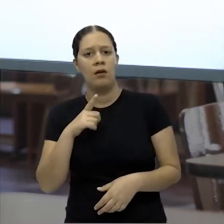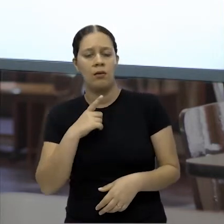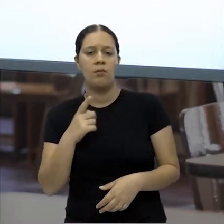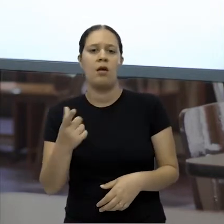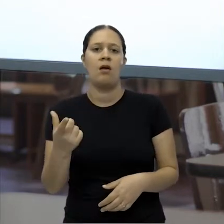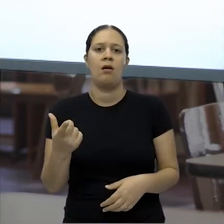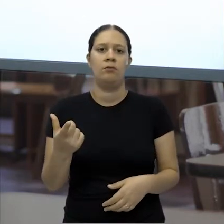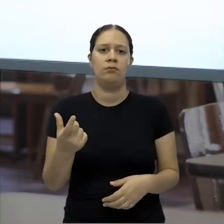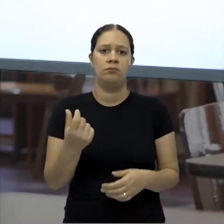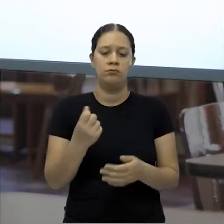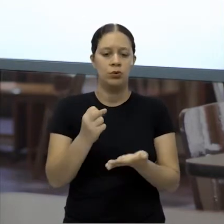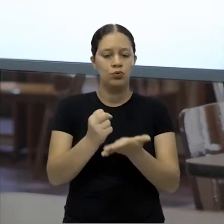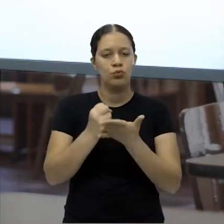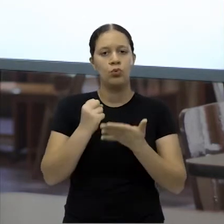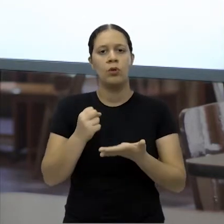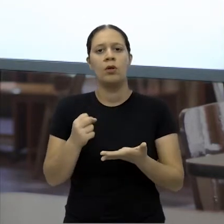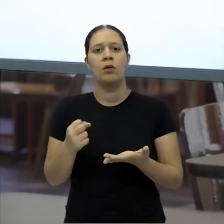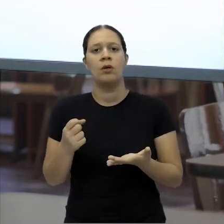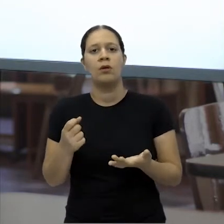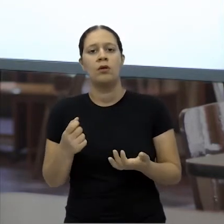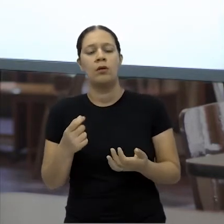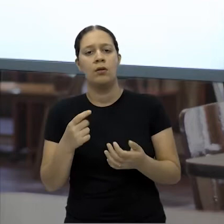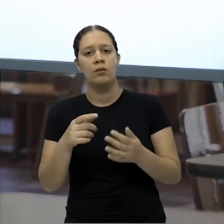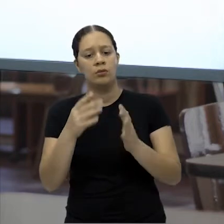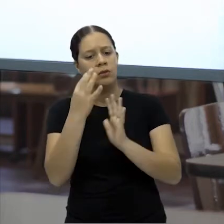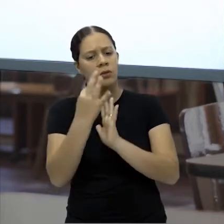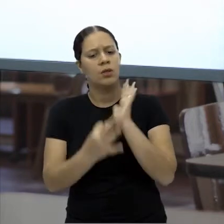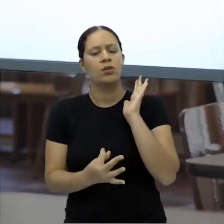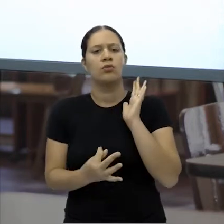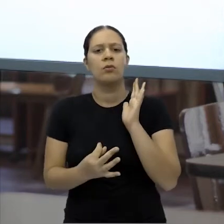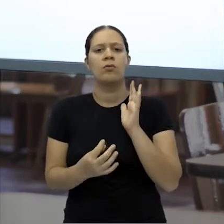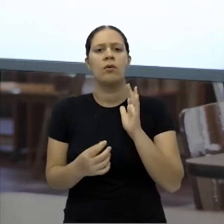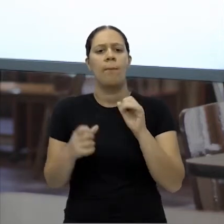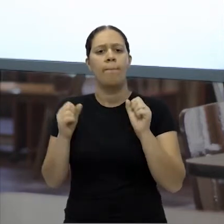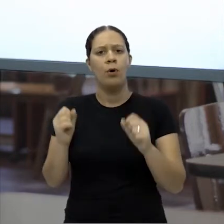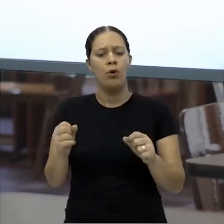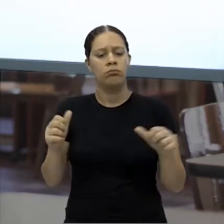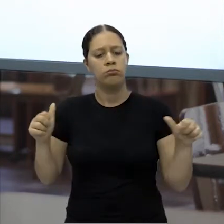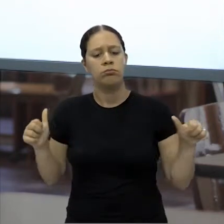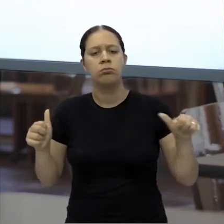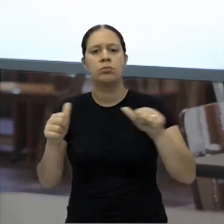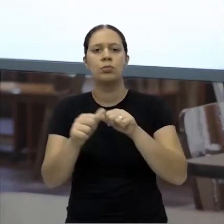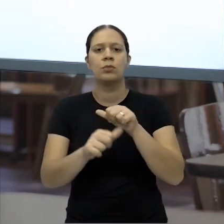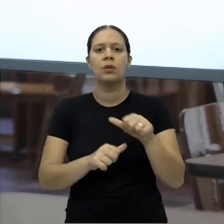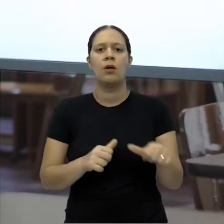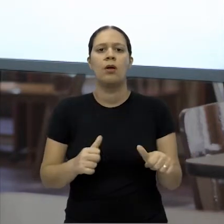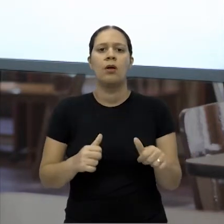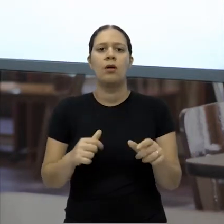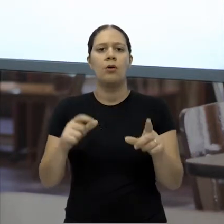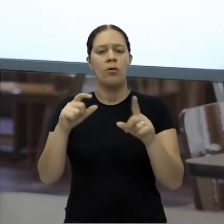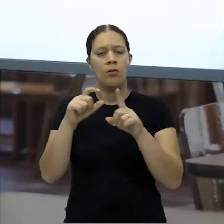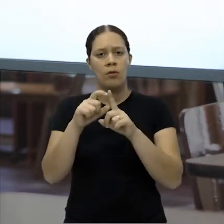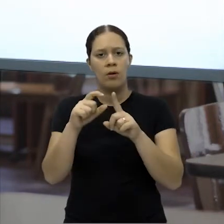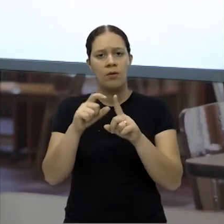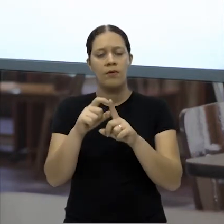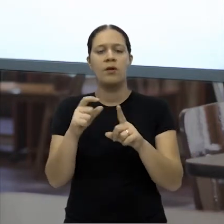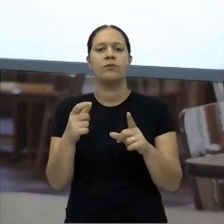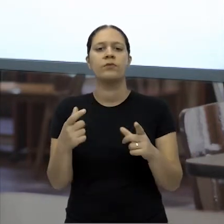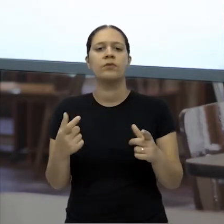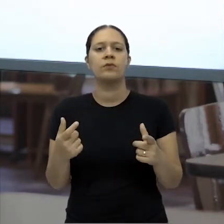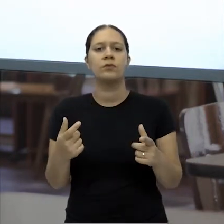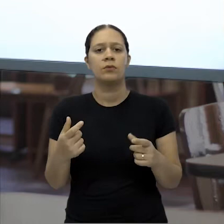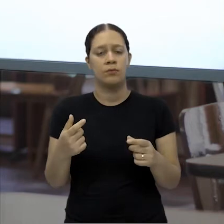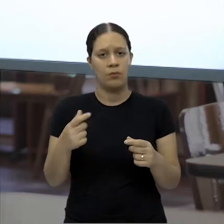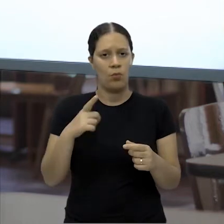site. Ou ainda, no meu texto, eu posso transformar uma palavra em um link. Quando você clica